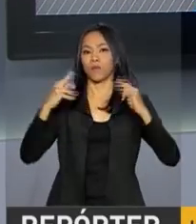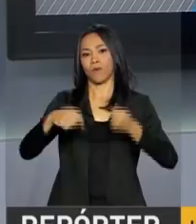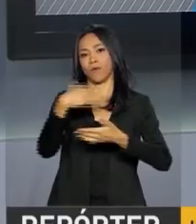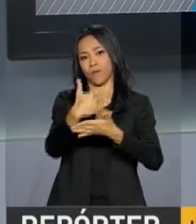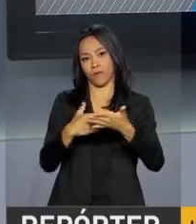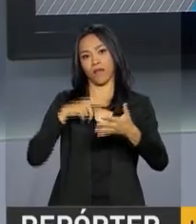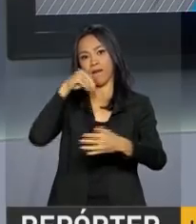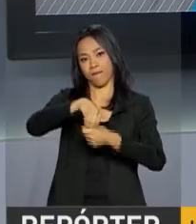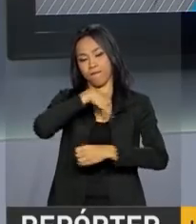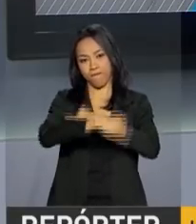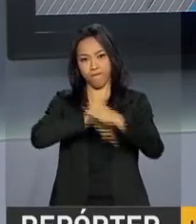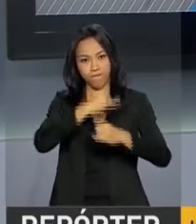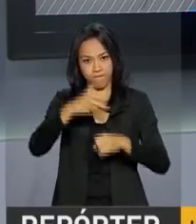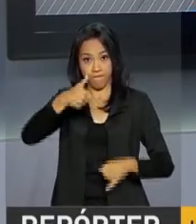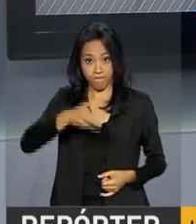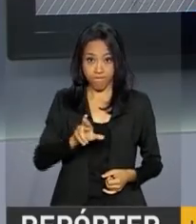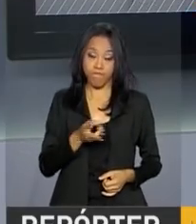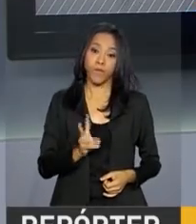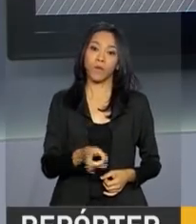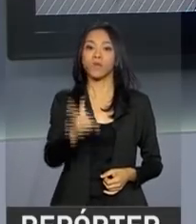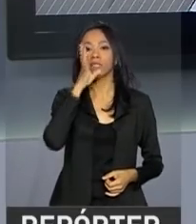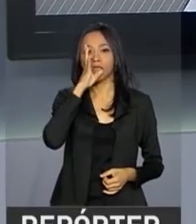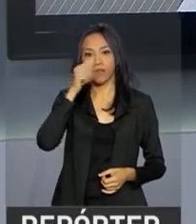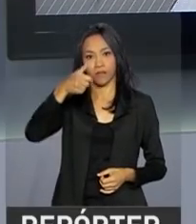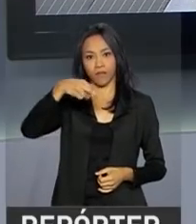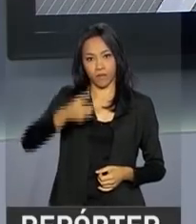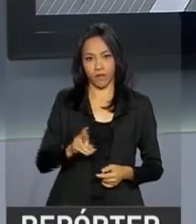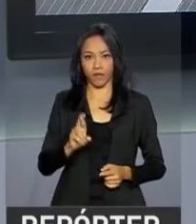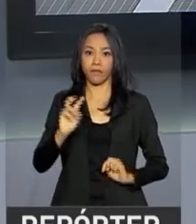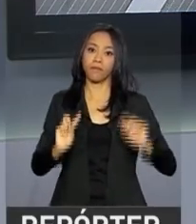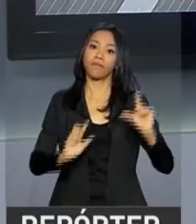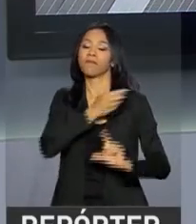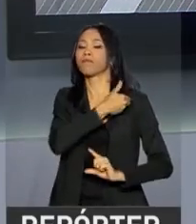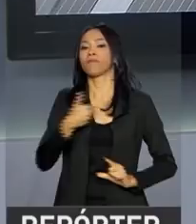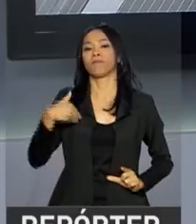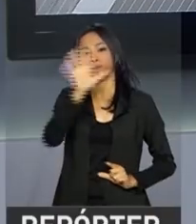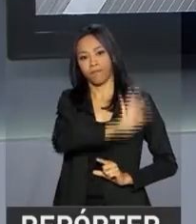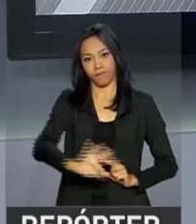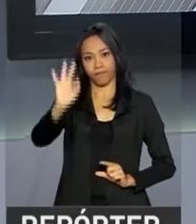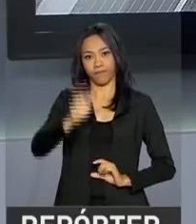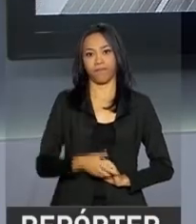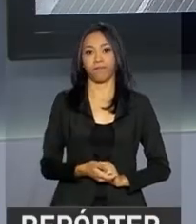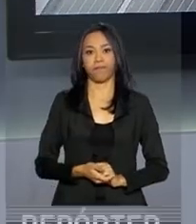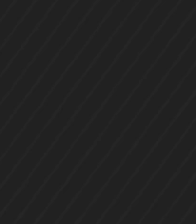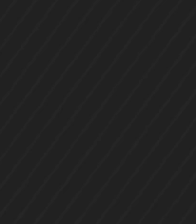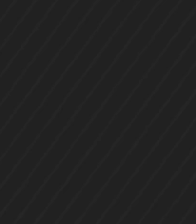também está na página da nbr na internet continue com a gente na nbr a tv do governo federal